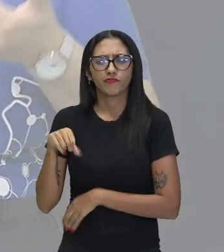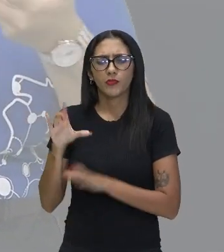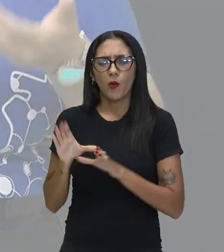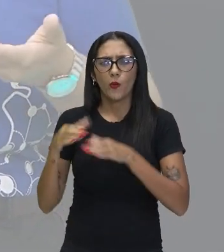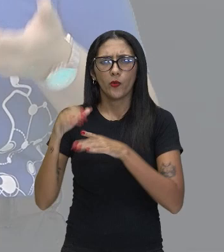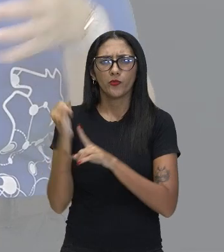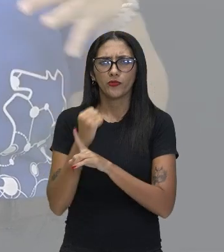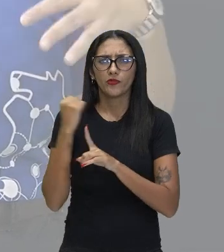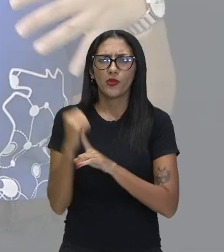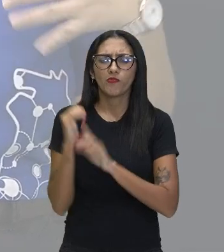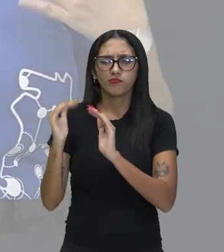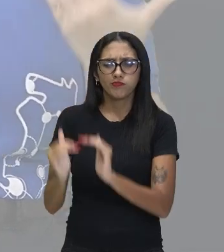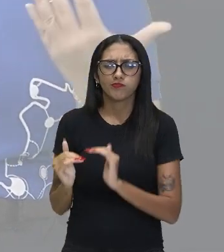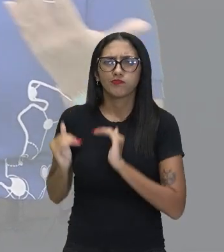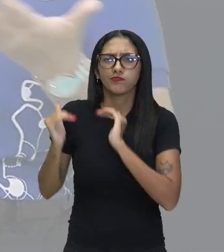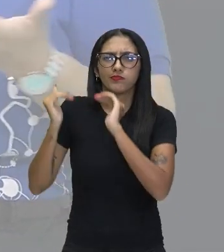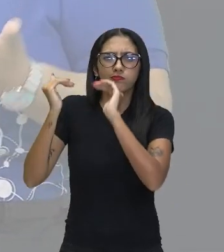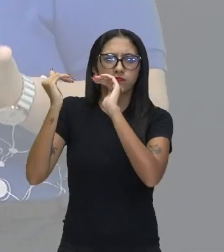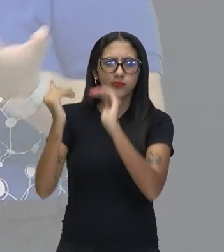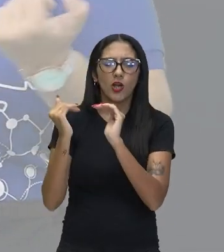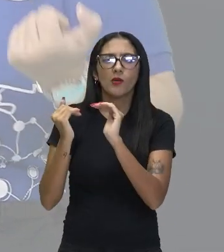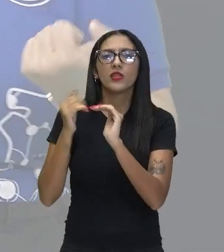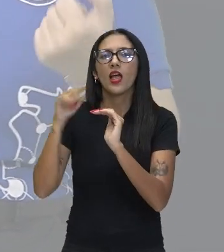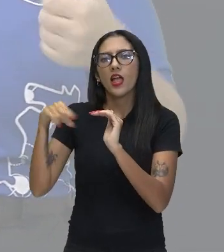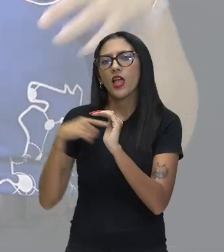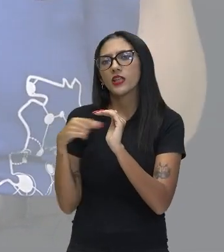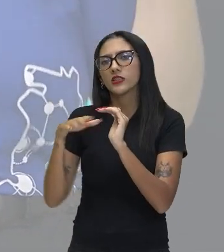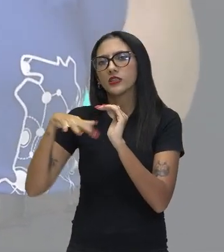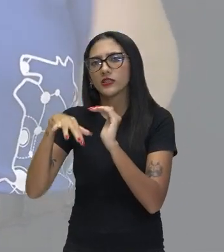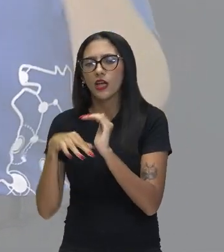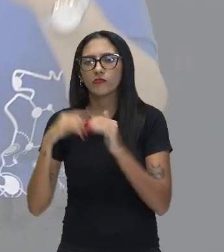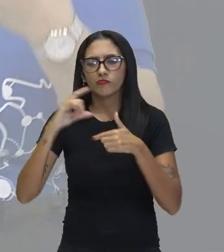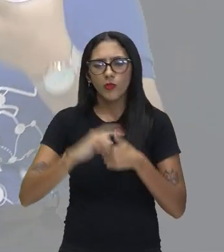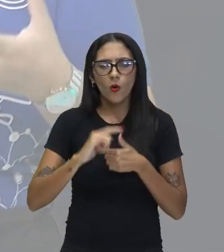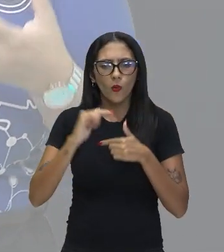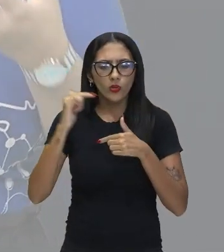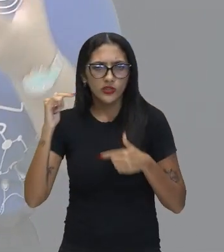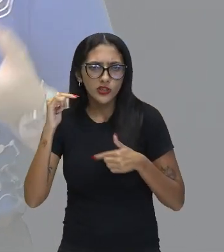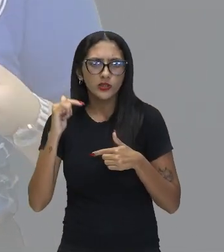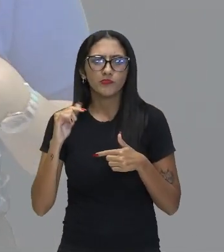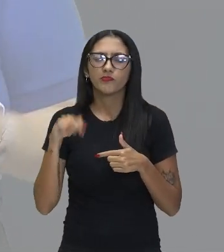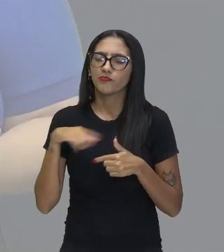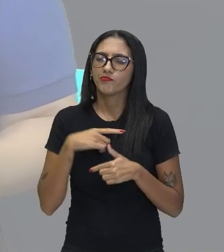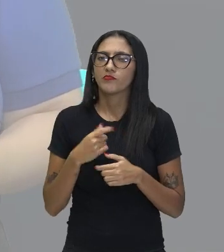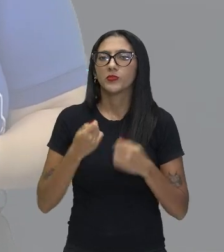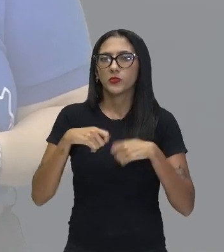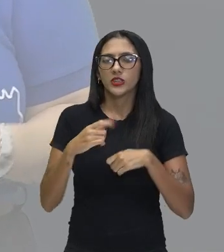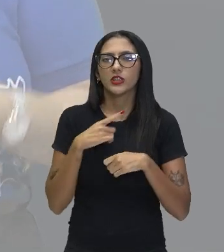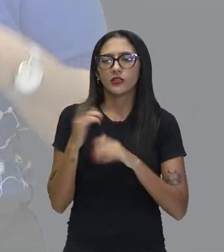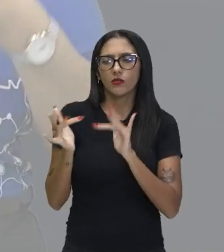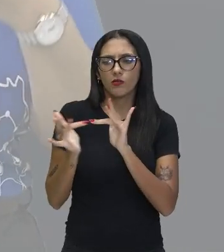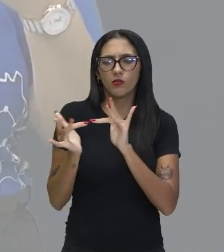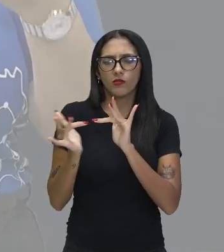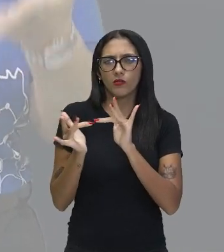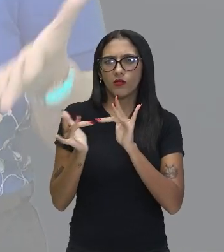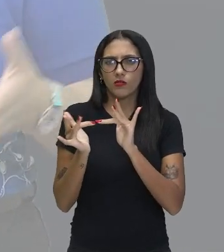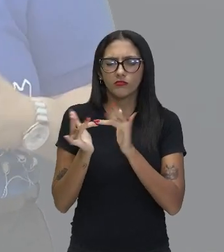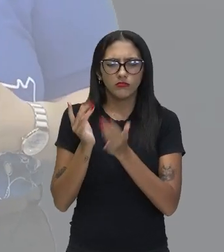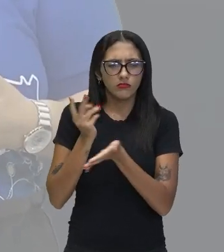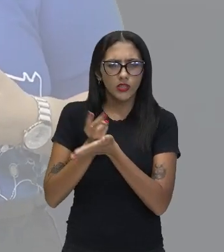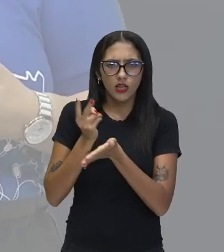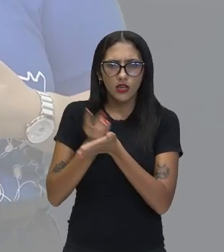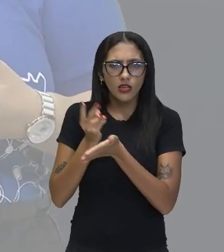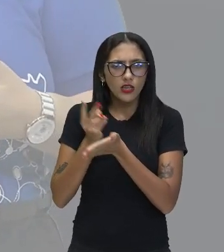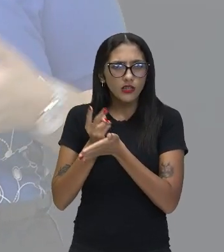Então, essas elites, para estes artistas modernistas, precisavam ter contato ali com os